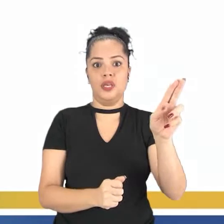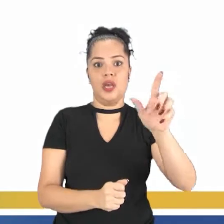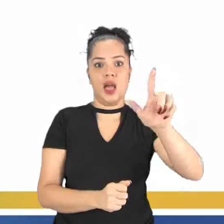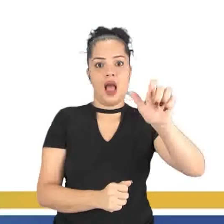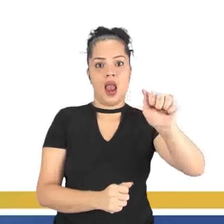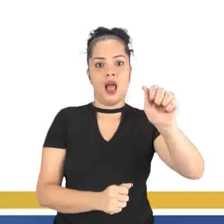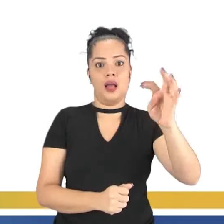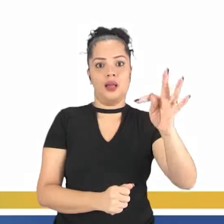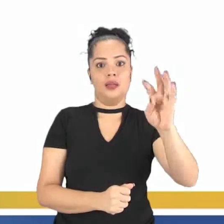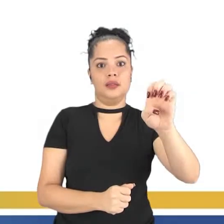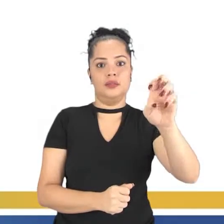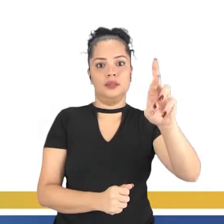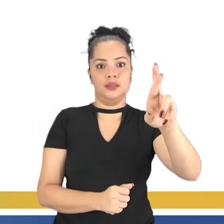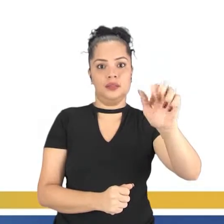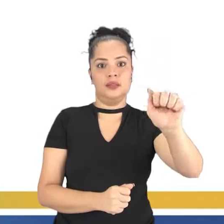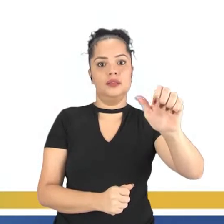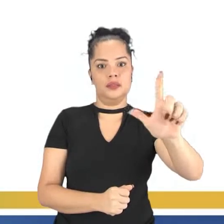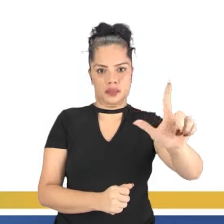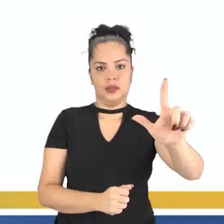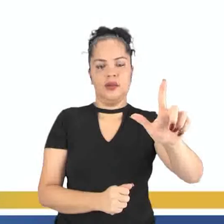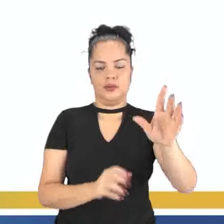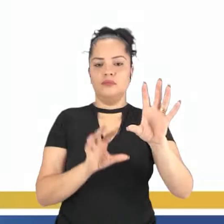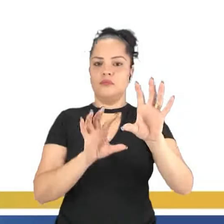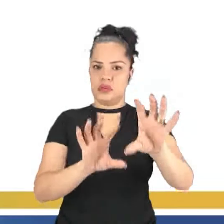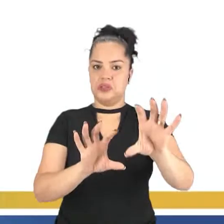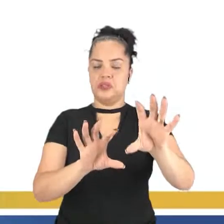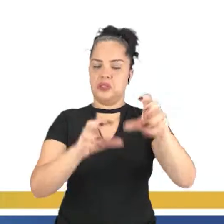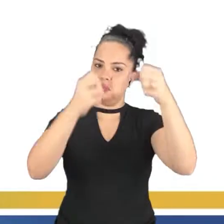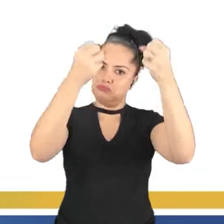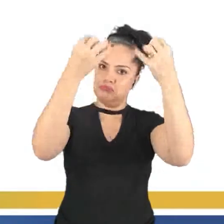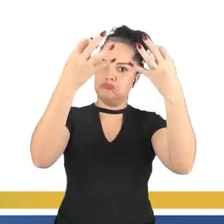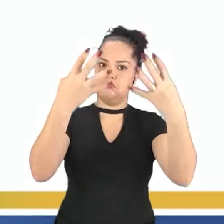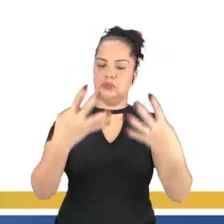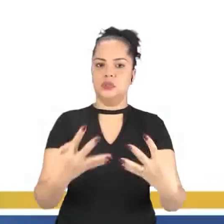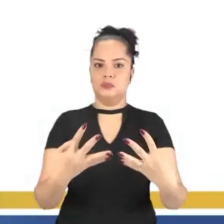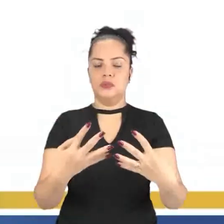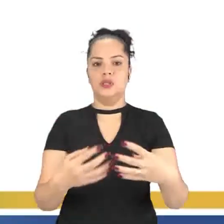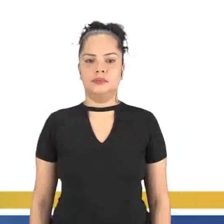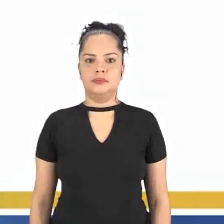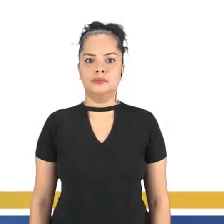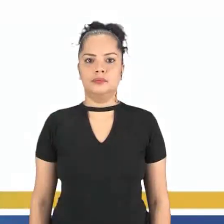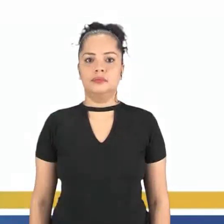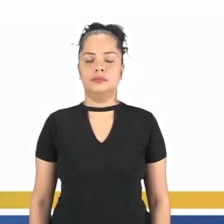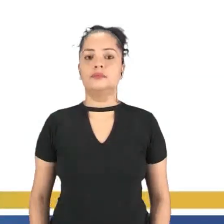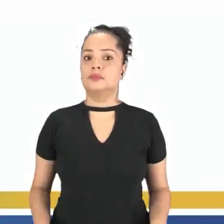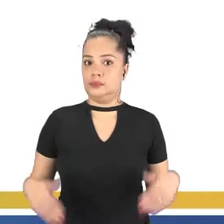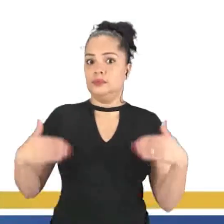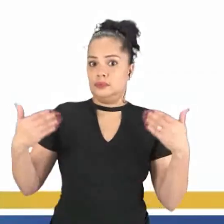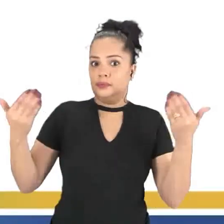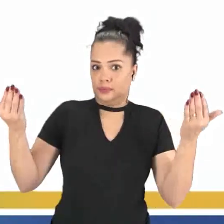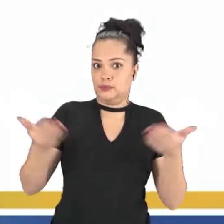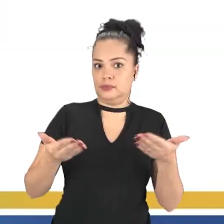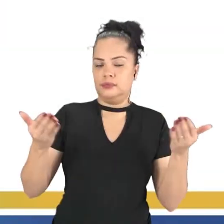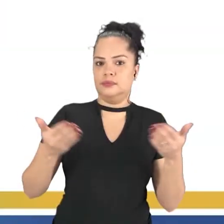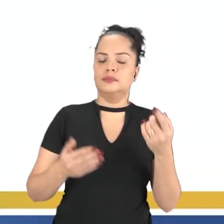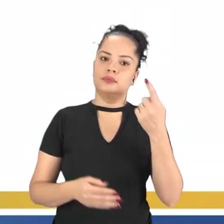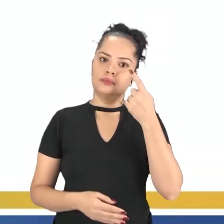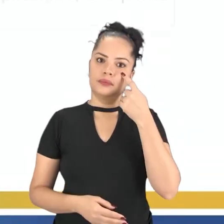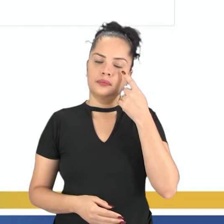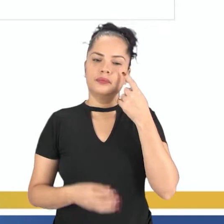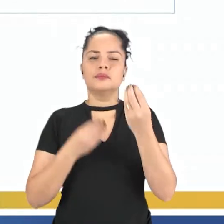lateral, ok? Então essa é a descrição de um prisma, gente. Então agora vamos ver um pouquinho